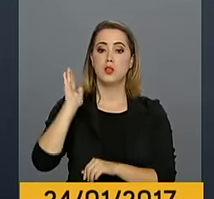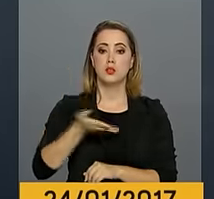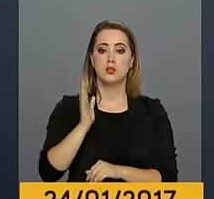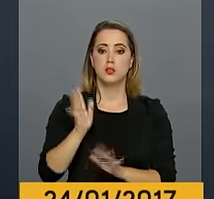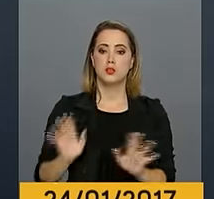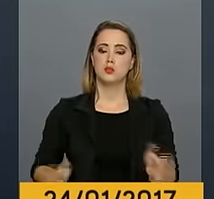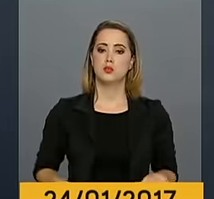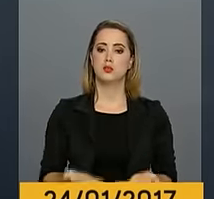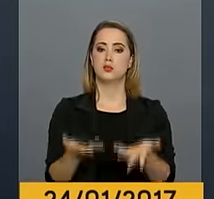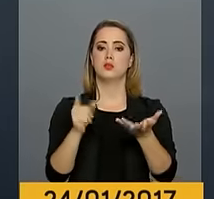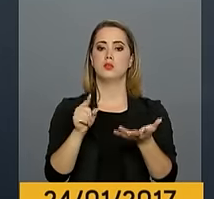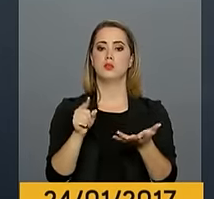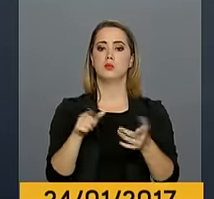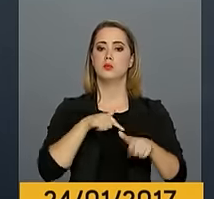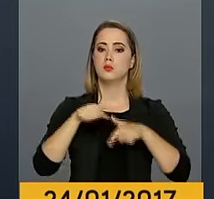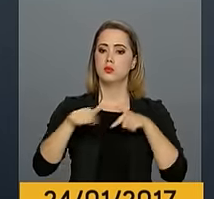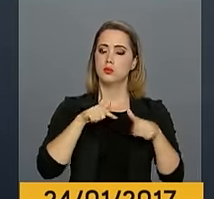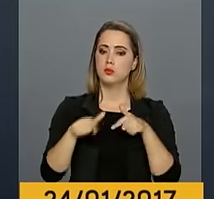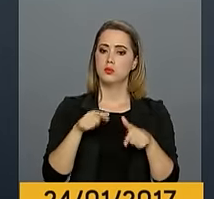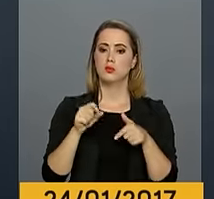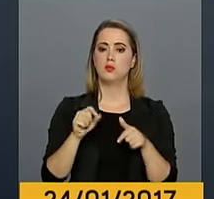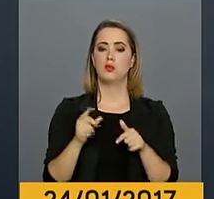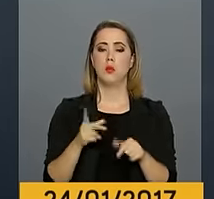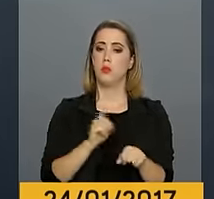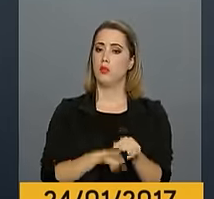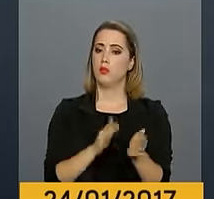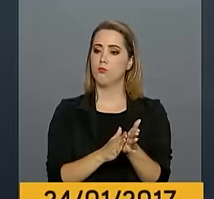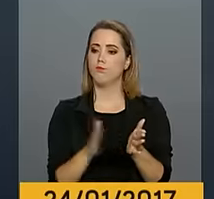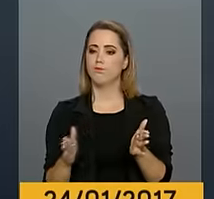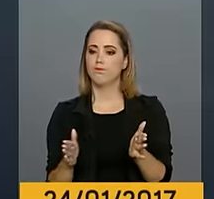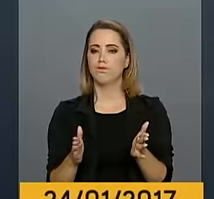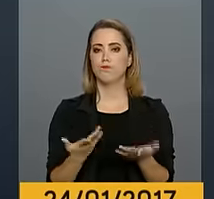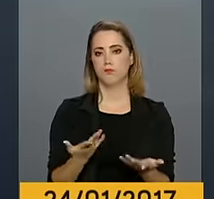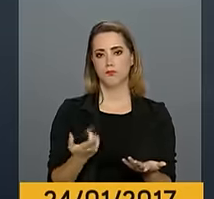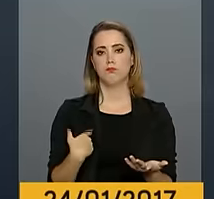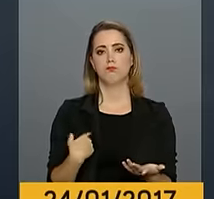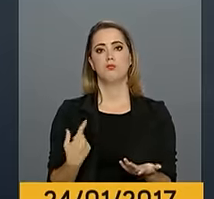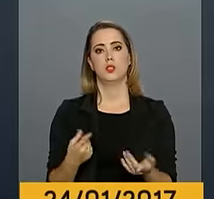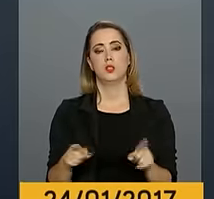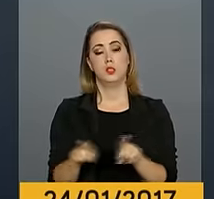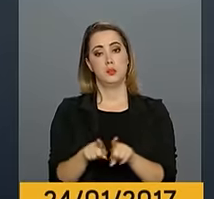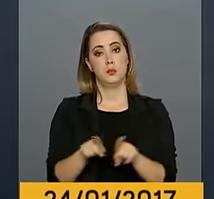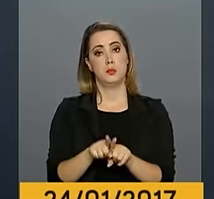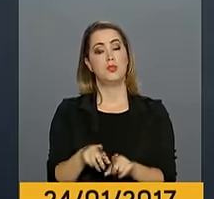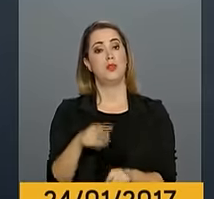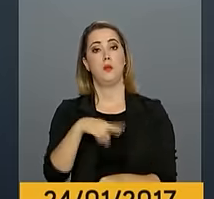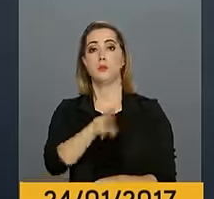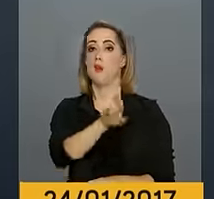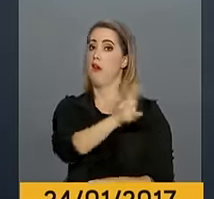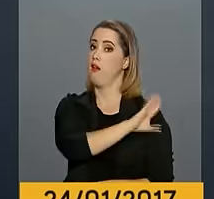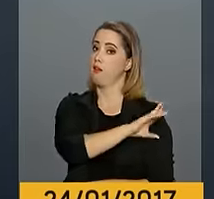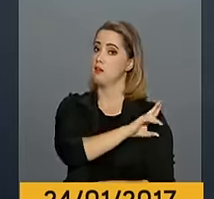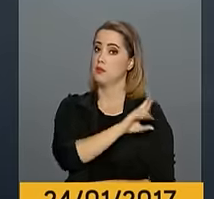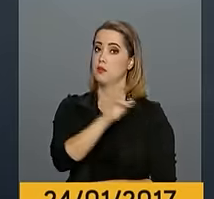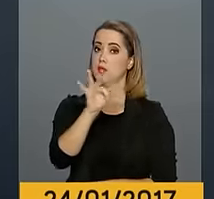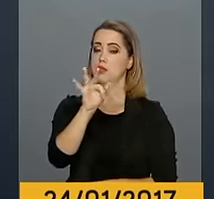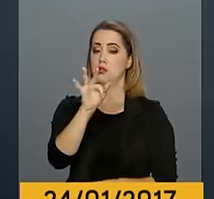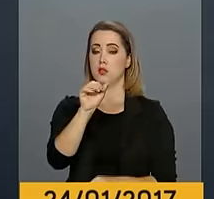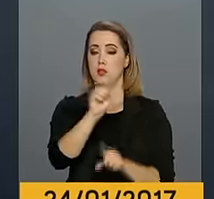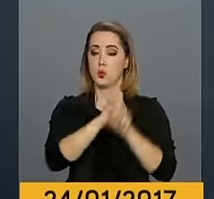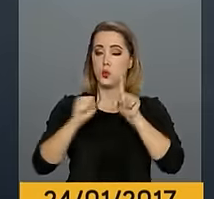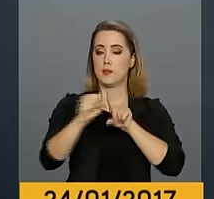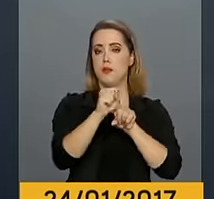produziu efeitos em pouquíssimo tempo. De outro lado, nós temos o fenômeno da responsabilidade social,